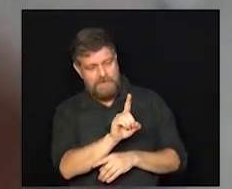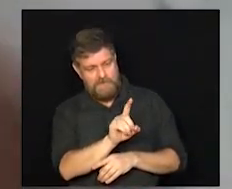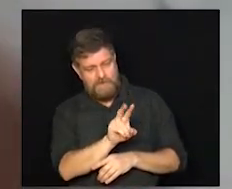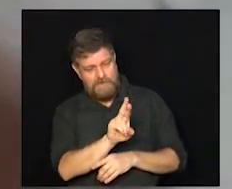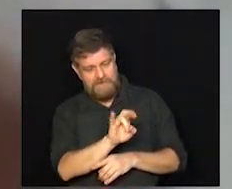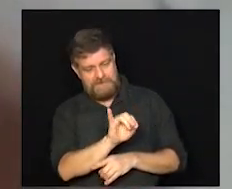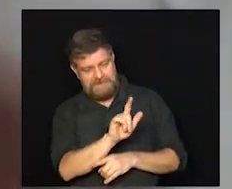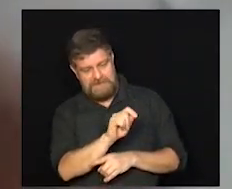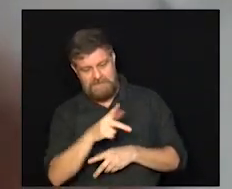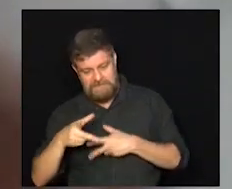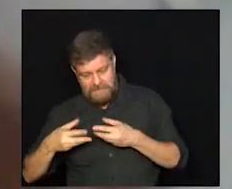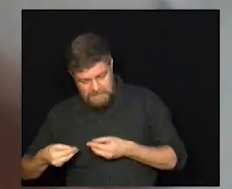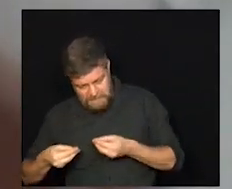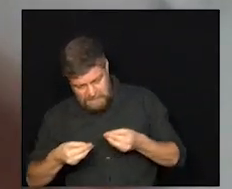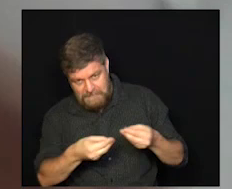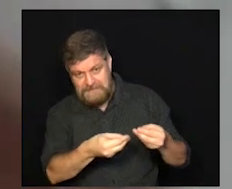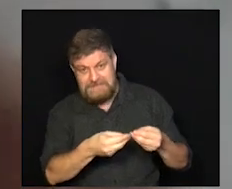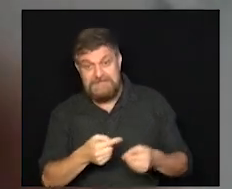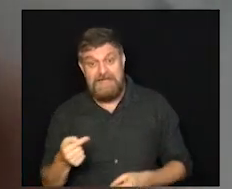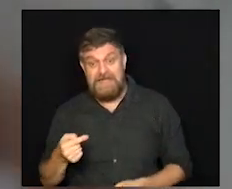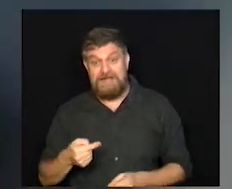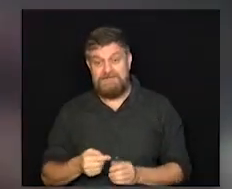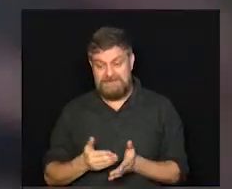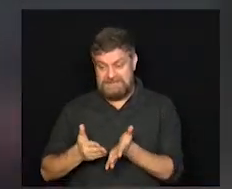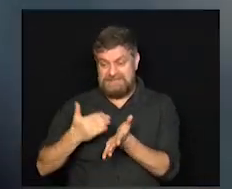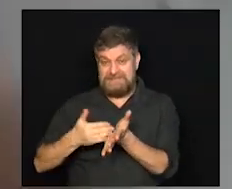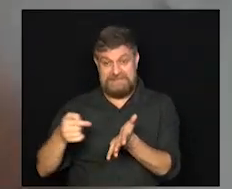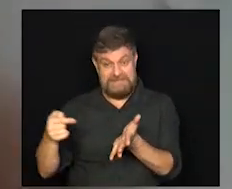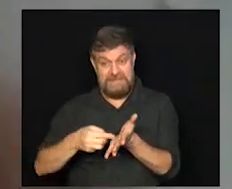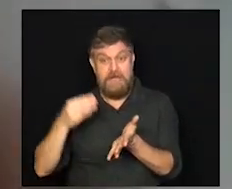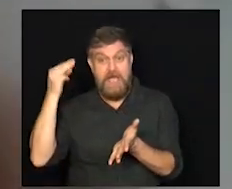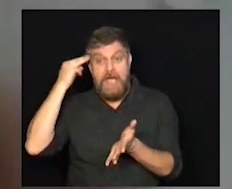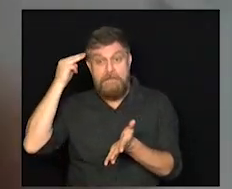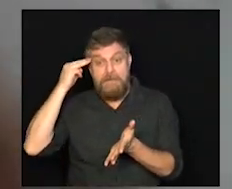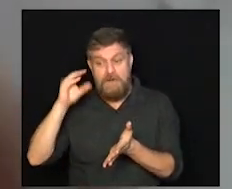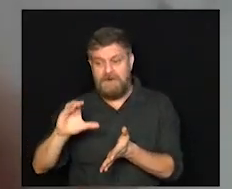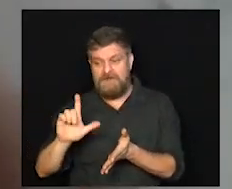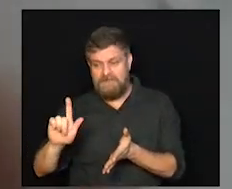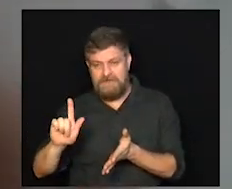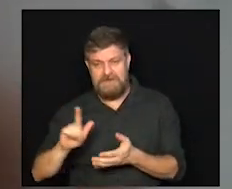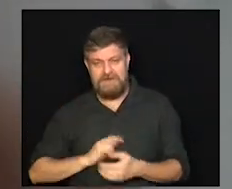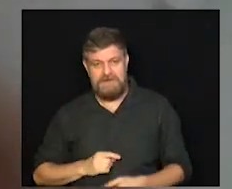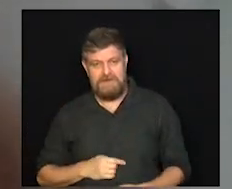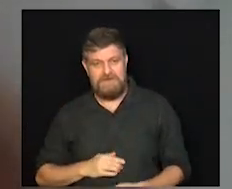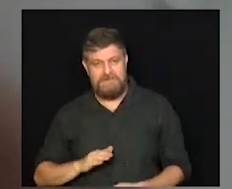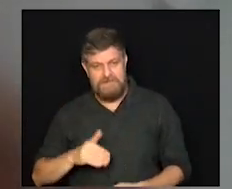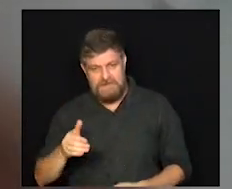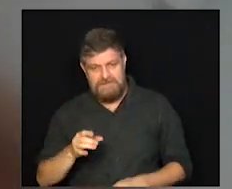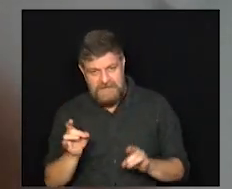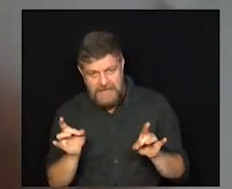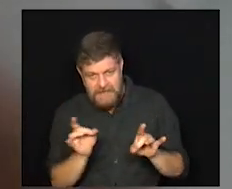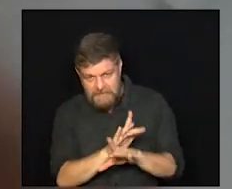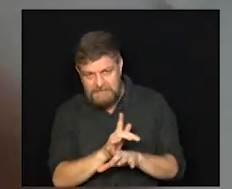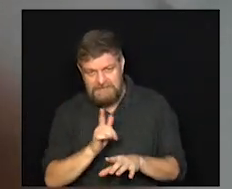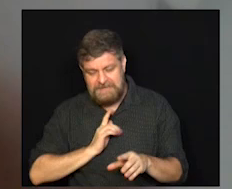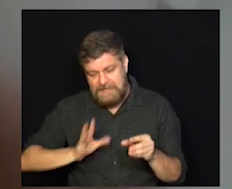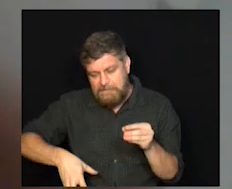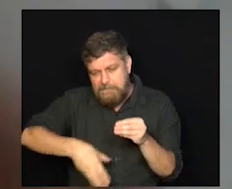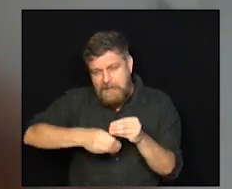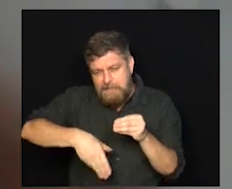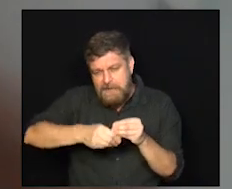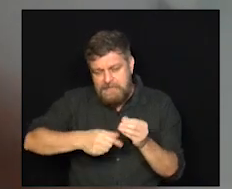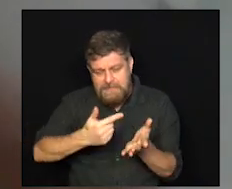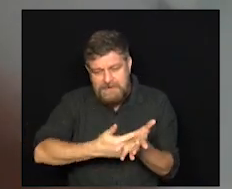com esse livro aqui, das Memórias do Campo Grande. Vai ter muita coisa registrada. Quando ficar pronto da irmã Genô, vai ter coisa do Campo Grande